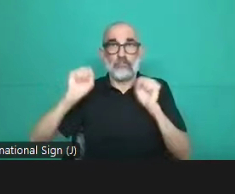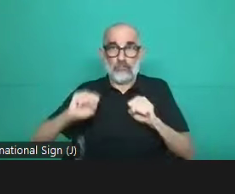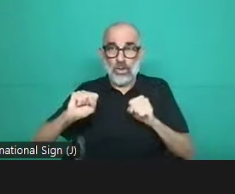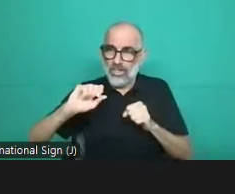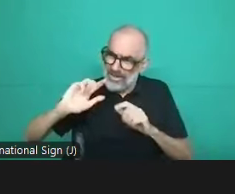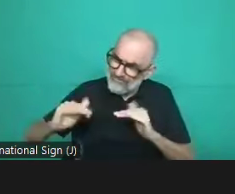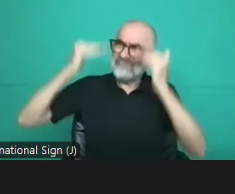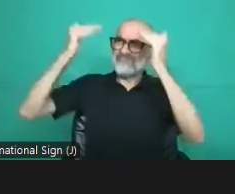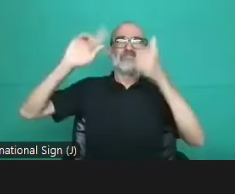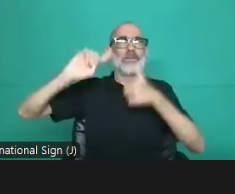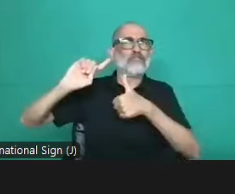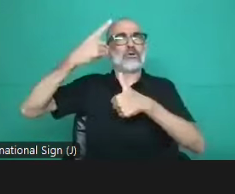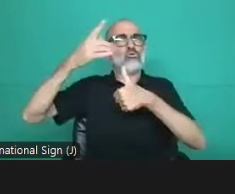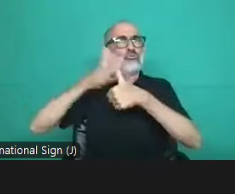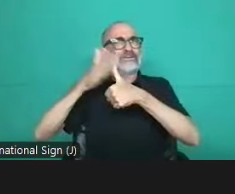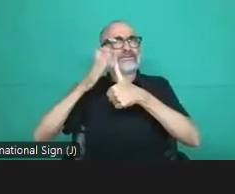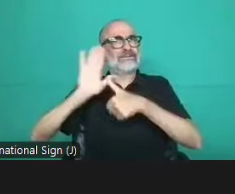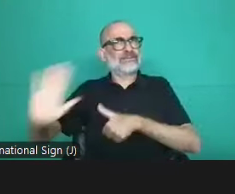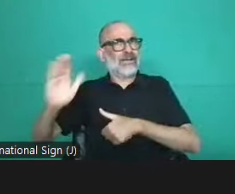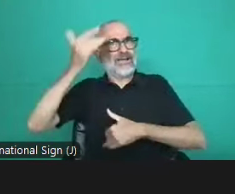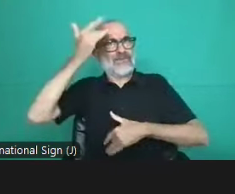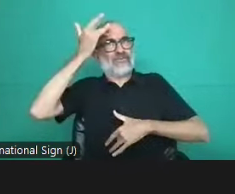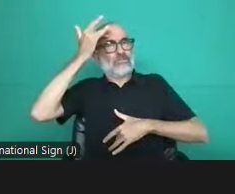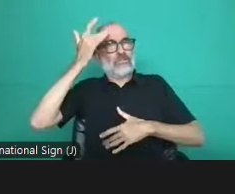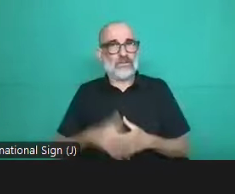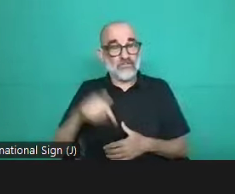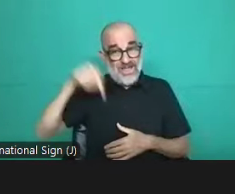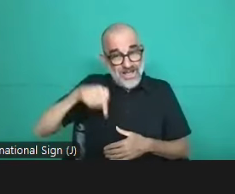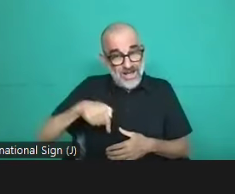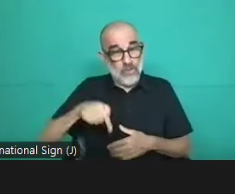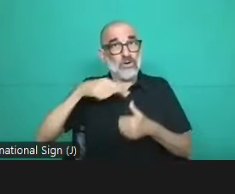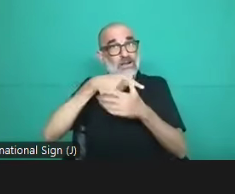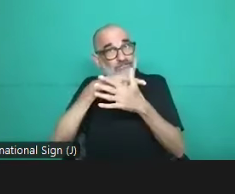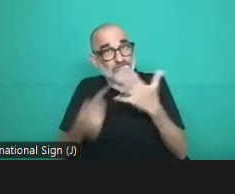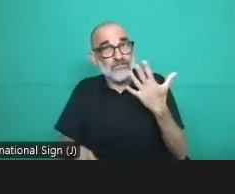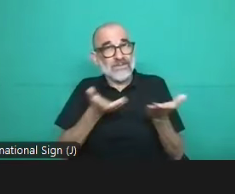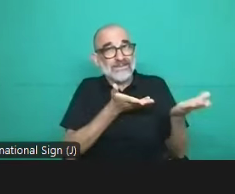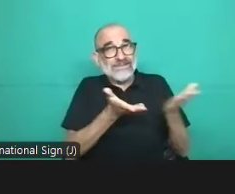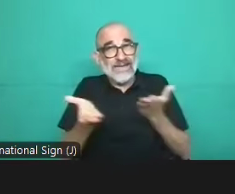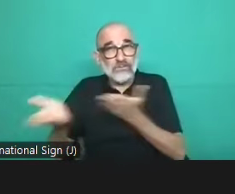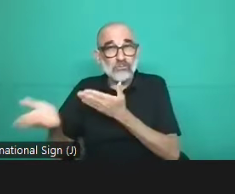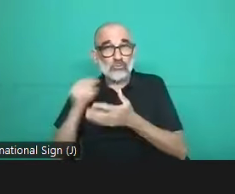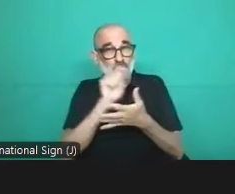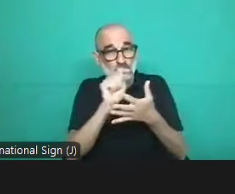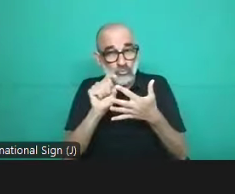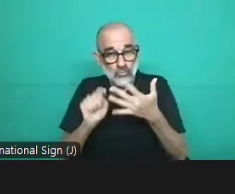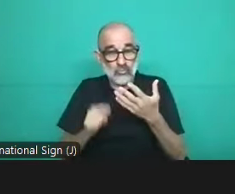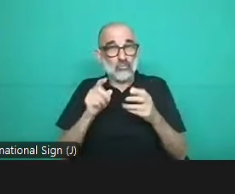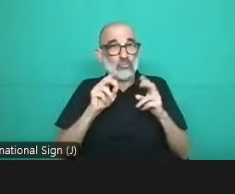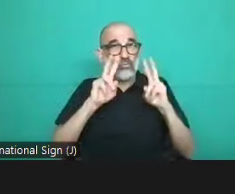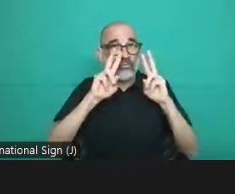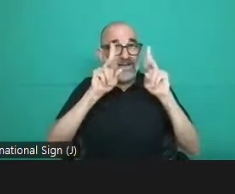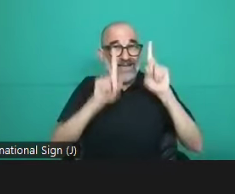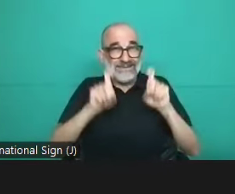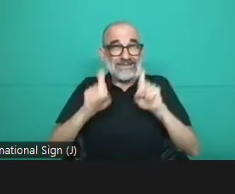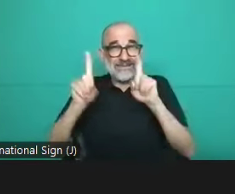ao completar aqueles exames e consultas, fazer uma ponte com a atenção primária para fazer a continuidade